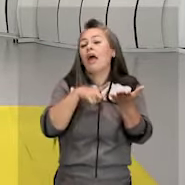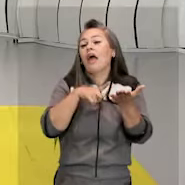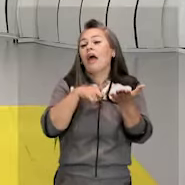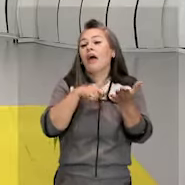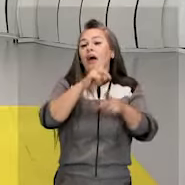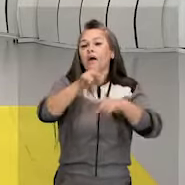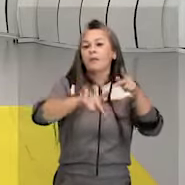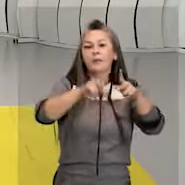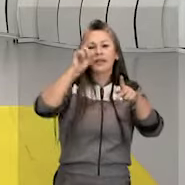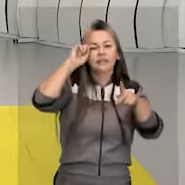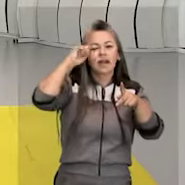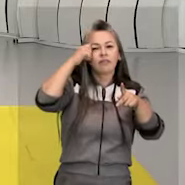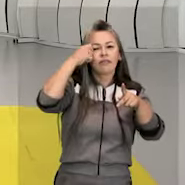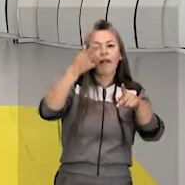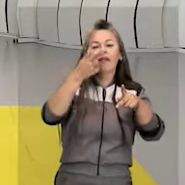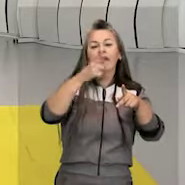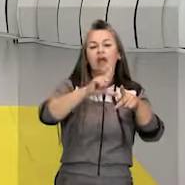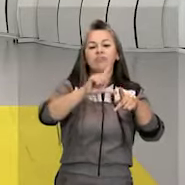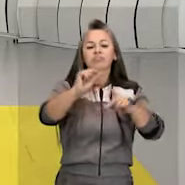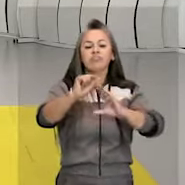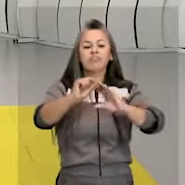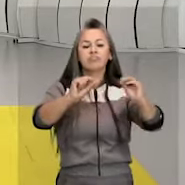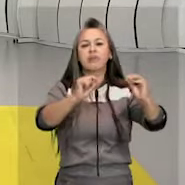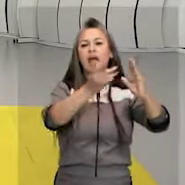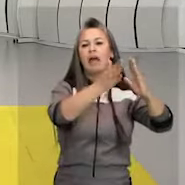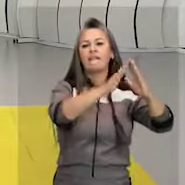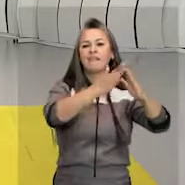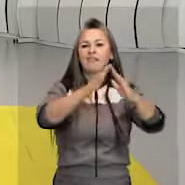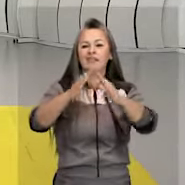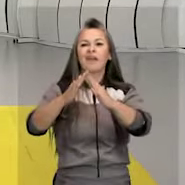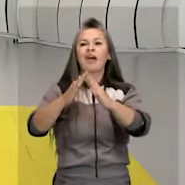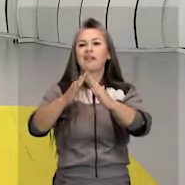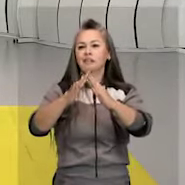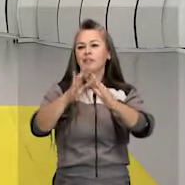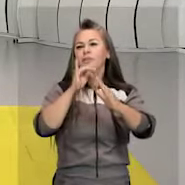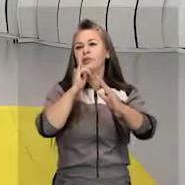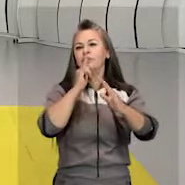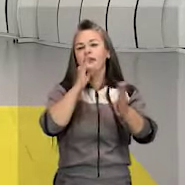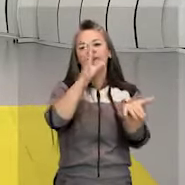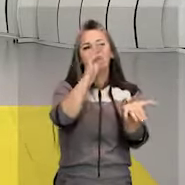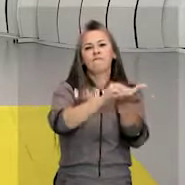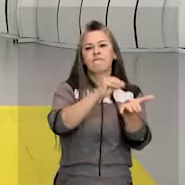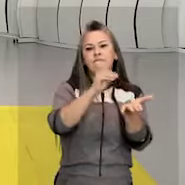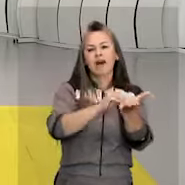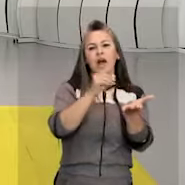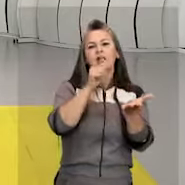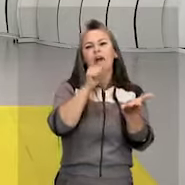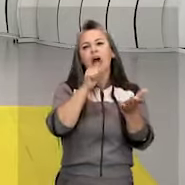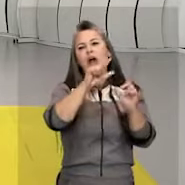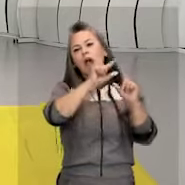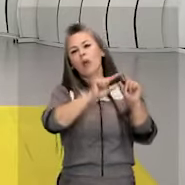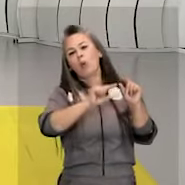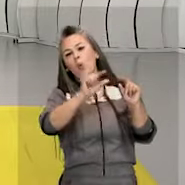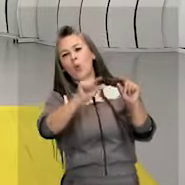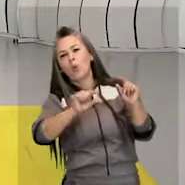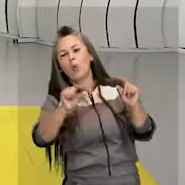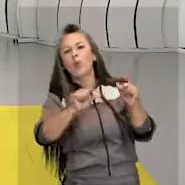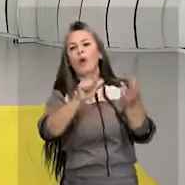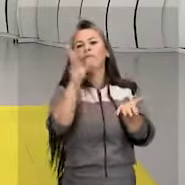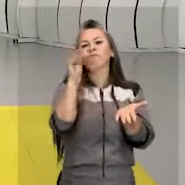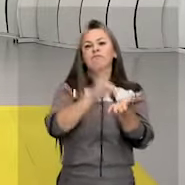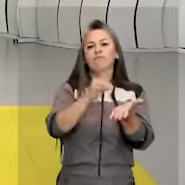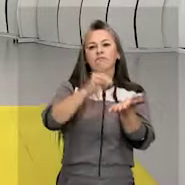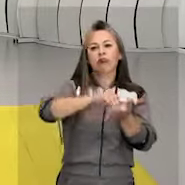né, para, né, uma vida confortável, falta de saneamento básico, de energia, de água potável,